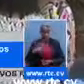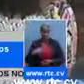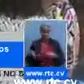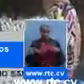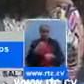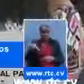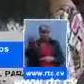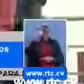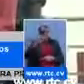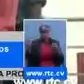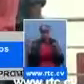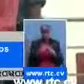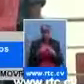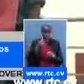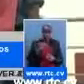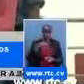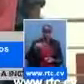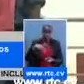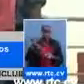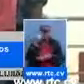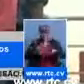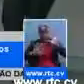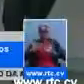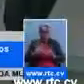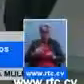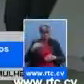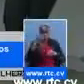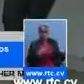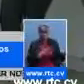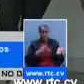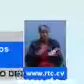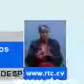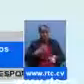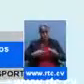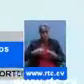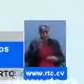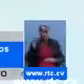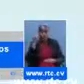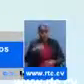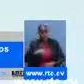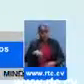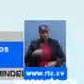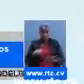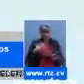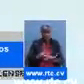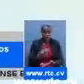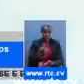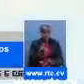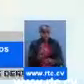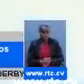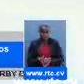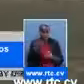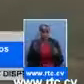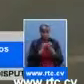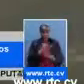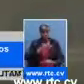executivo junto do bpn europa por outro lado seguem as negociações com o banco mundial para disponibilização de fundos para o processo